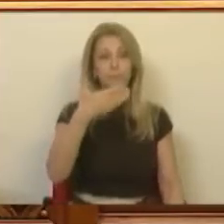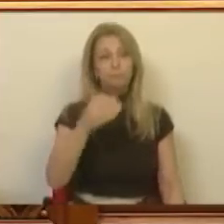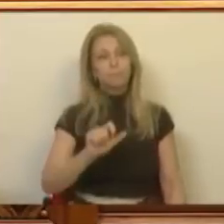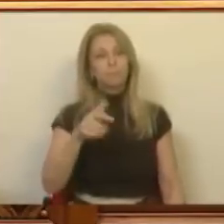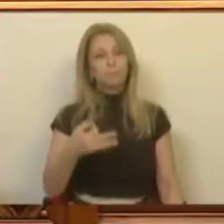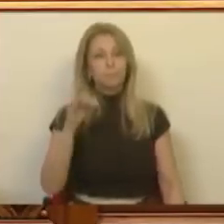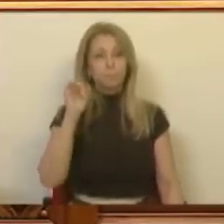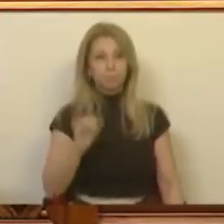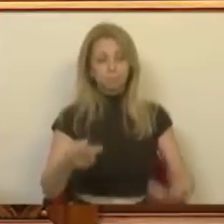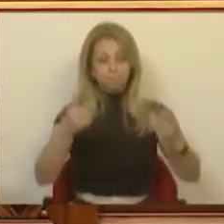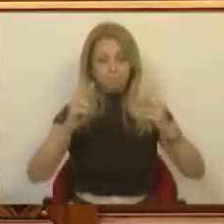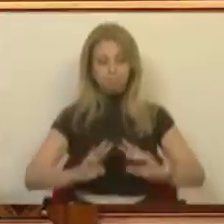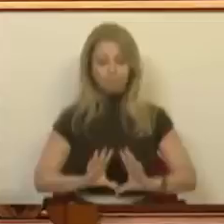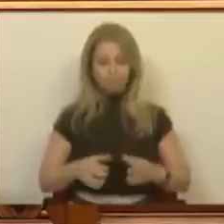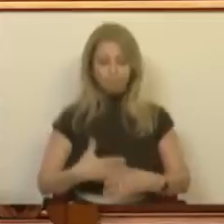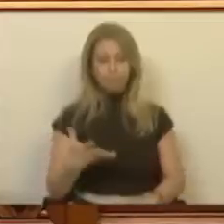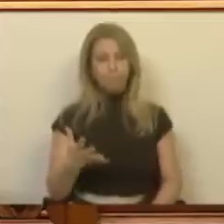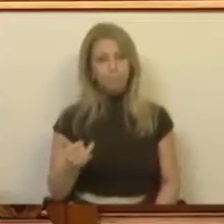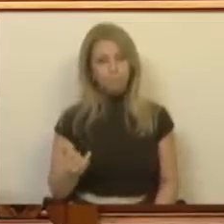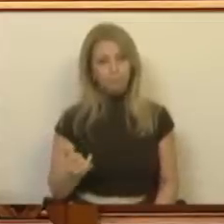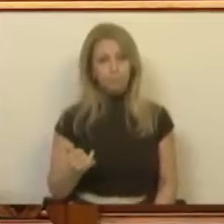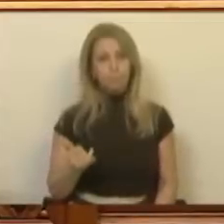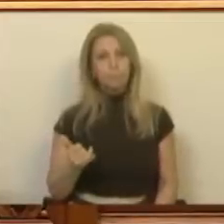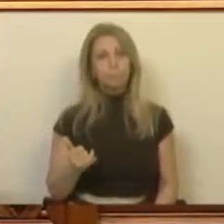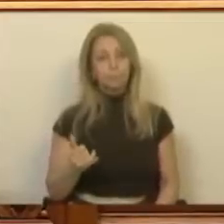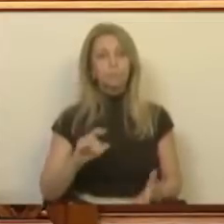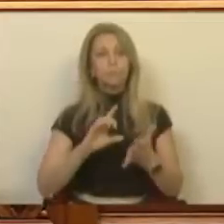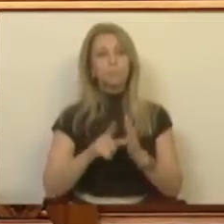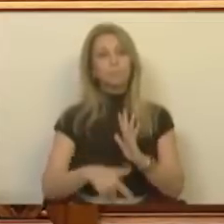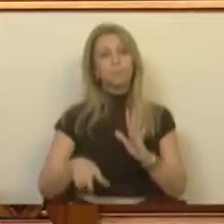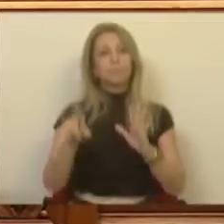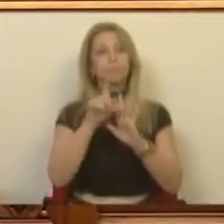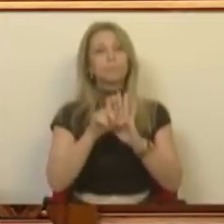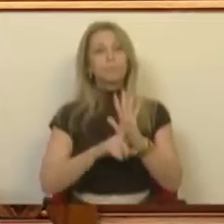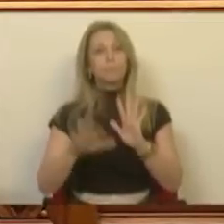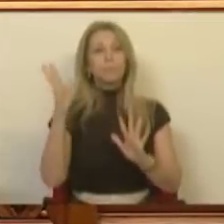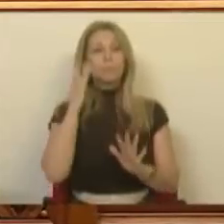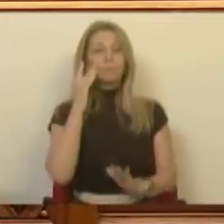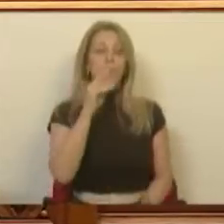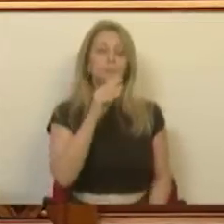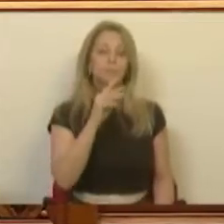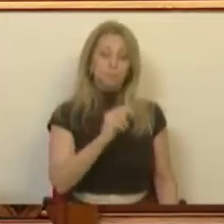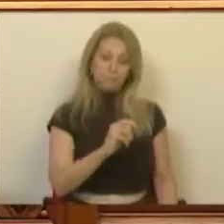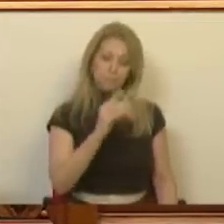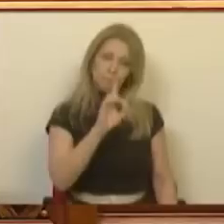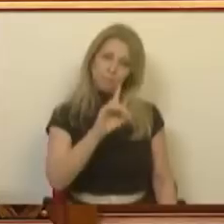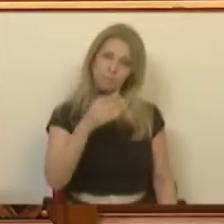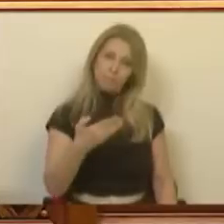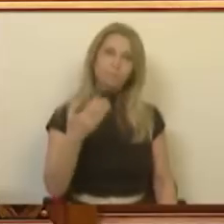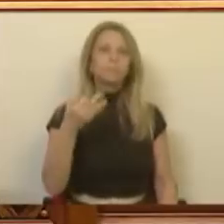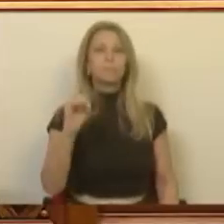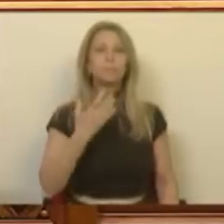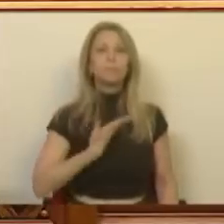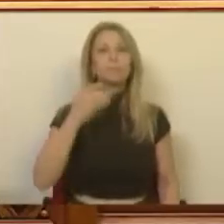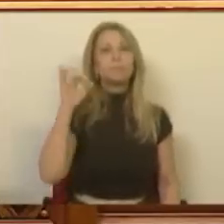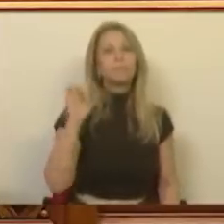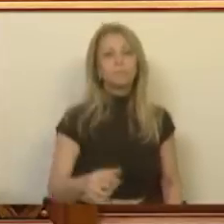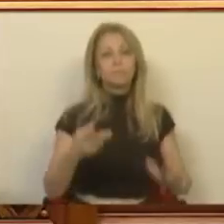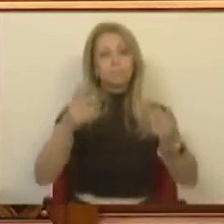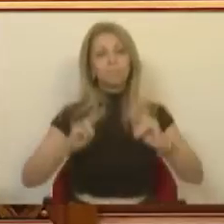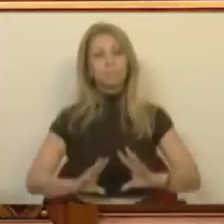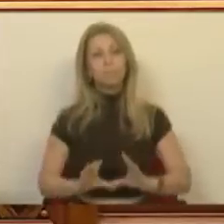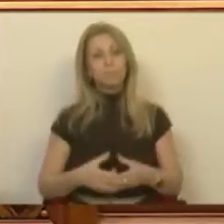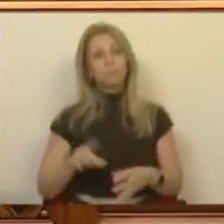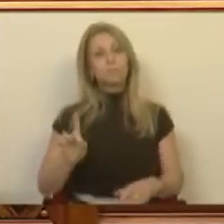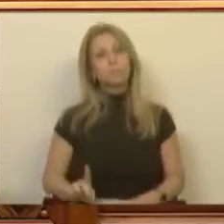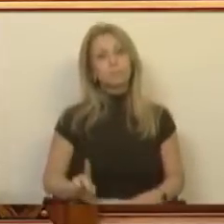PCP que deixa a décima segunda comissão o projeto resolução número 367 do PSD que deixa a primeira